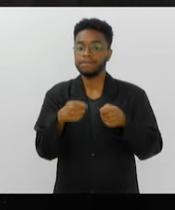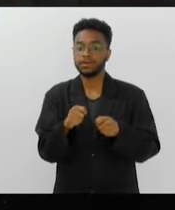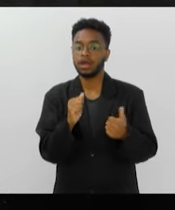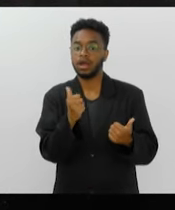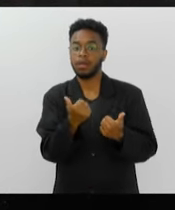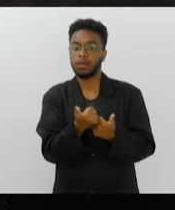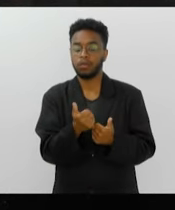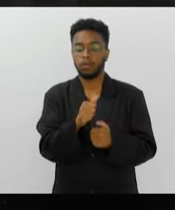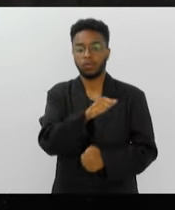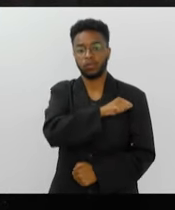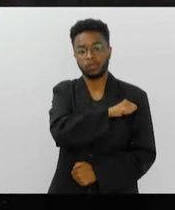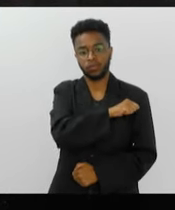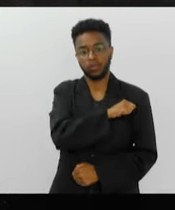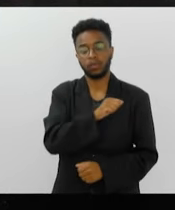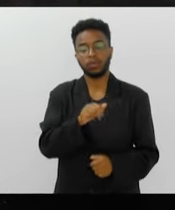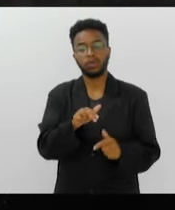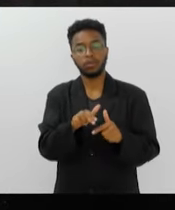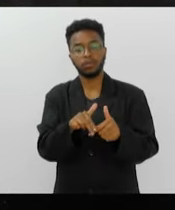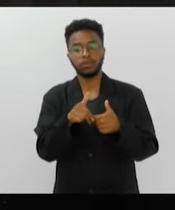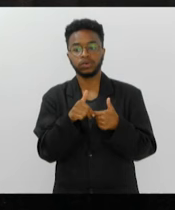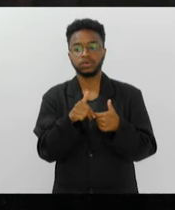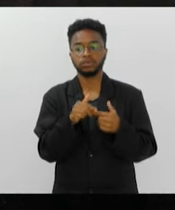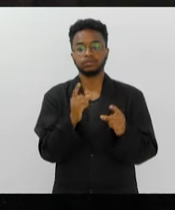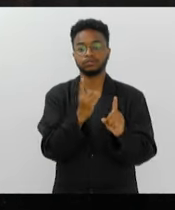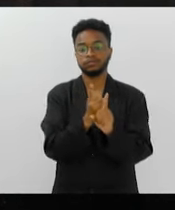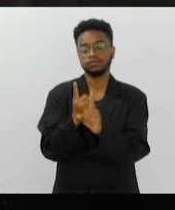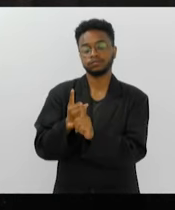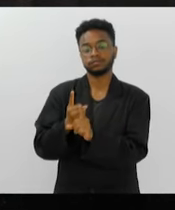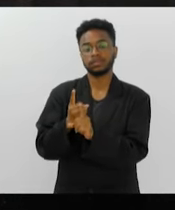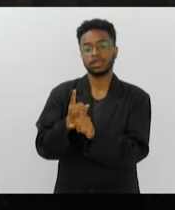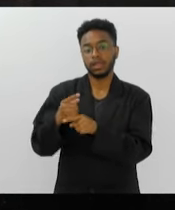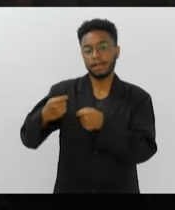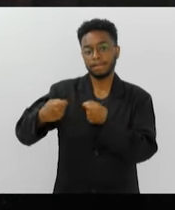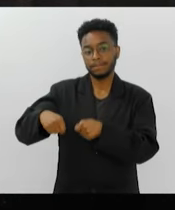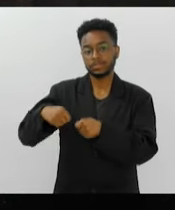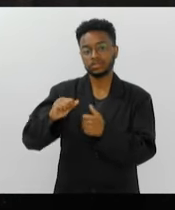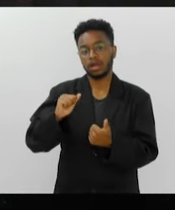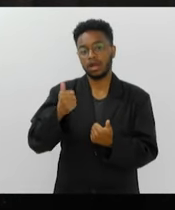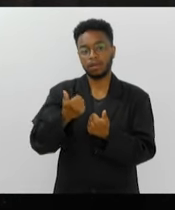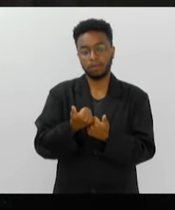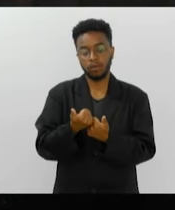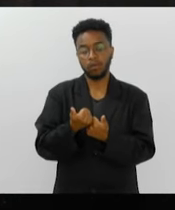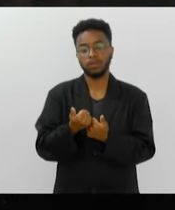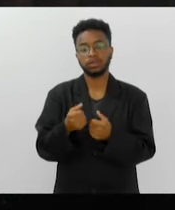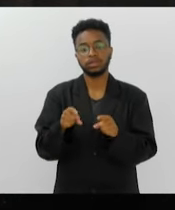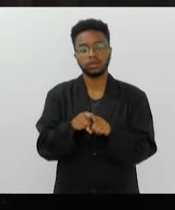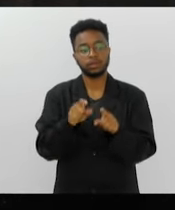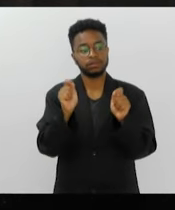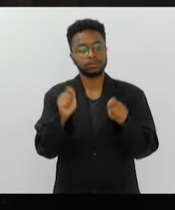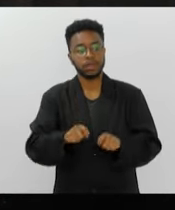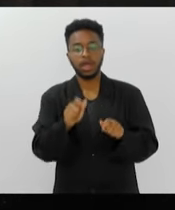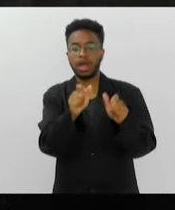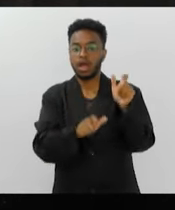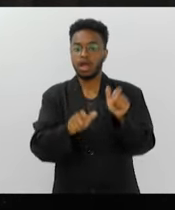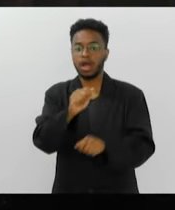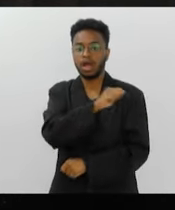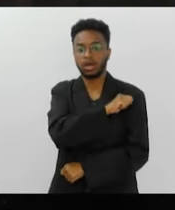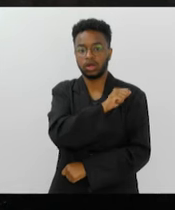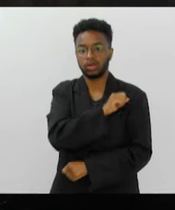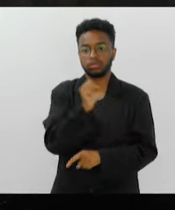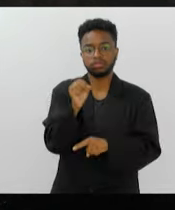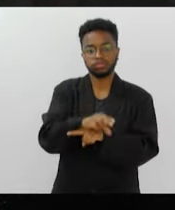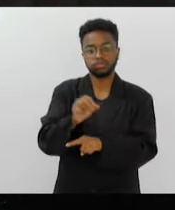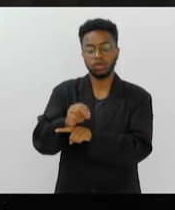estudantil decorrente da detecção da necessidade de suporte para que alunos ingressos a partir das ações